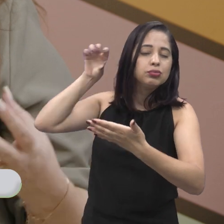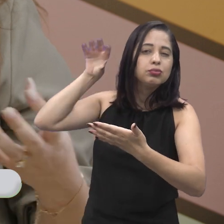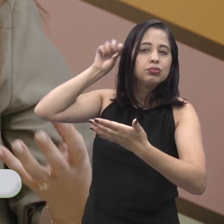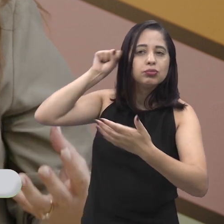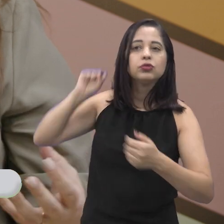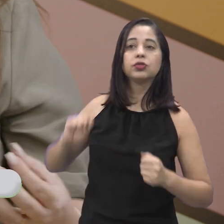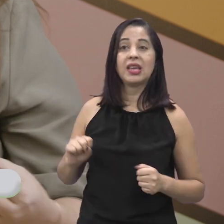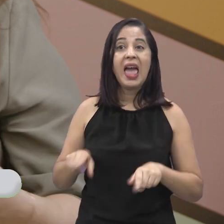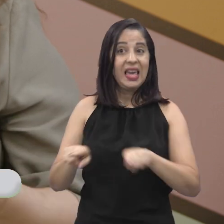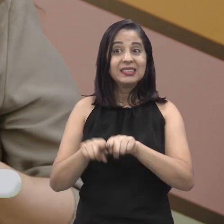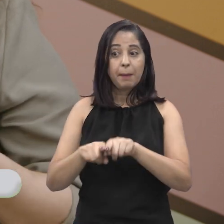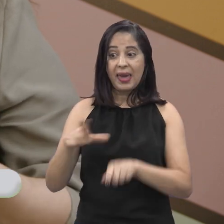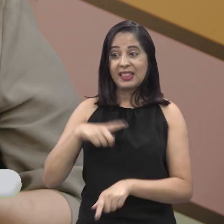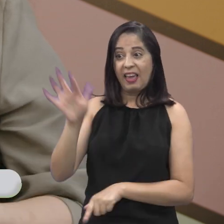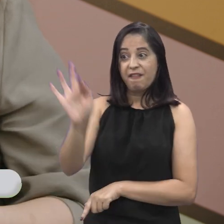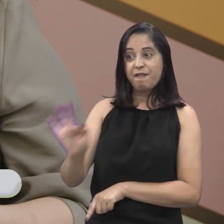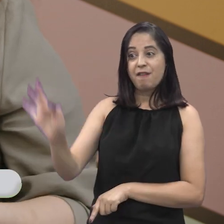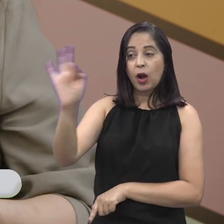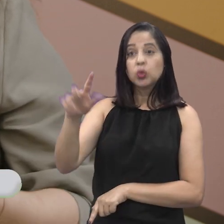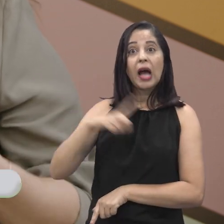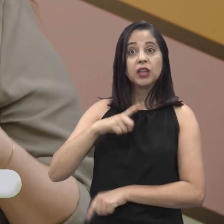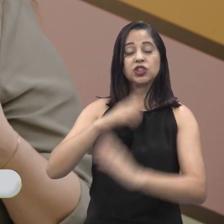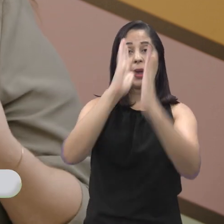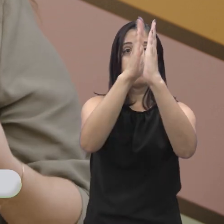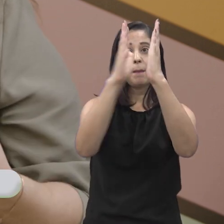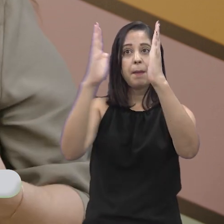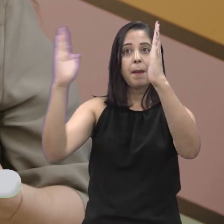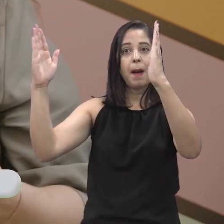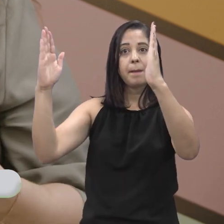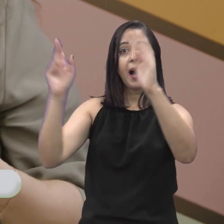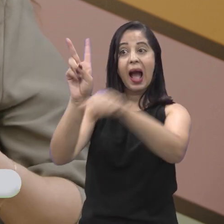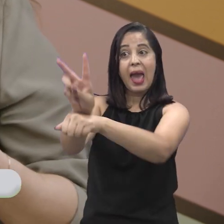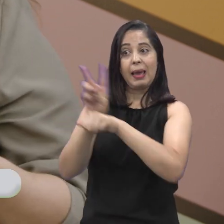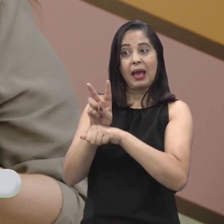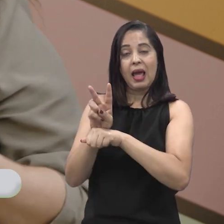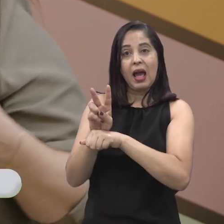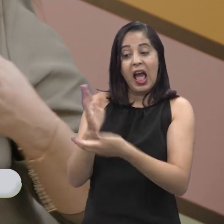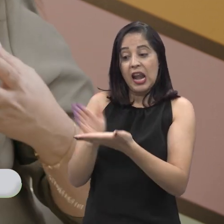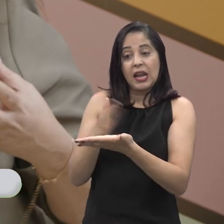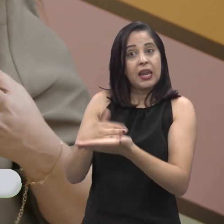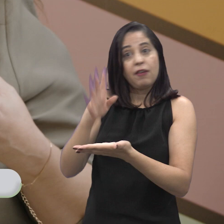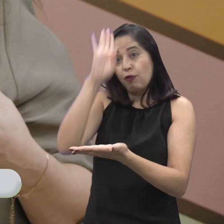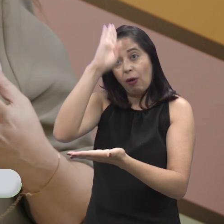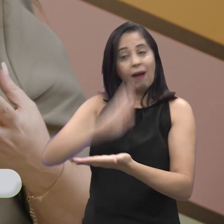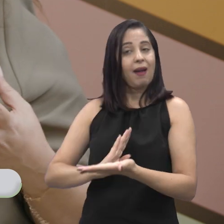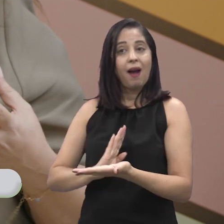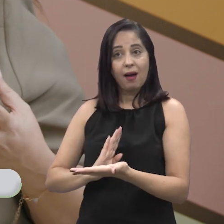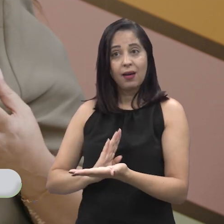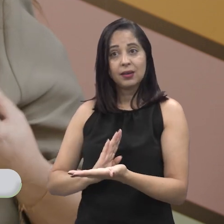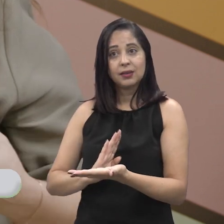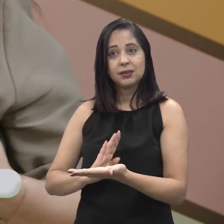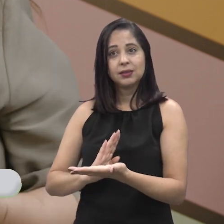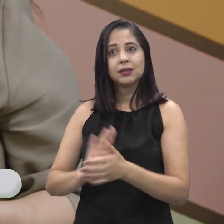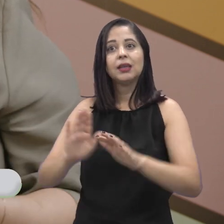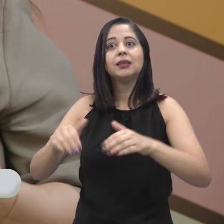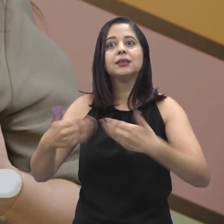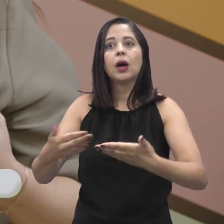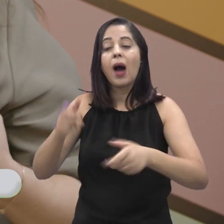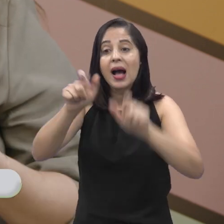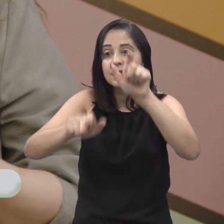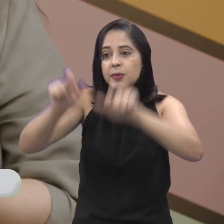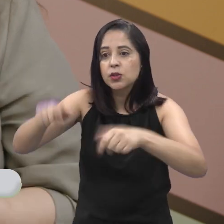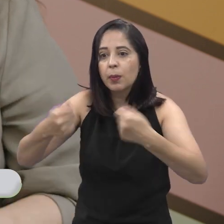de maneira gratuita ou com um valor muito social. Então é importante a gente ir se abrindo e dando a real